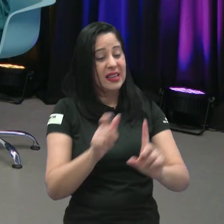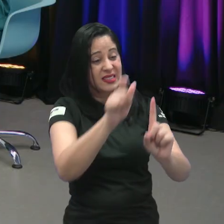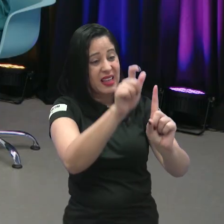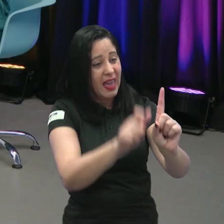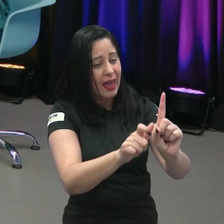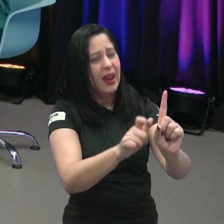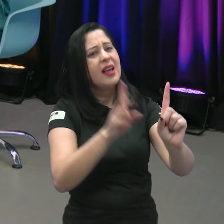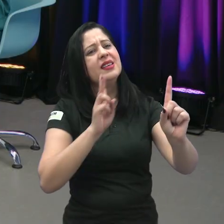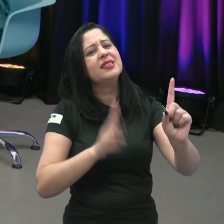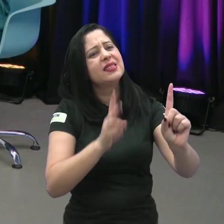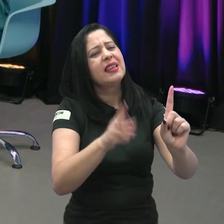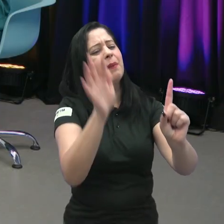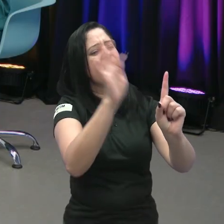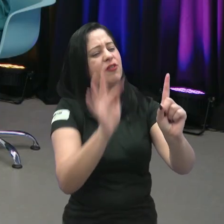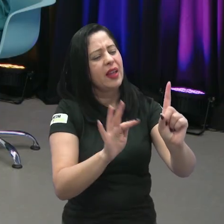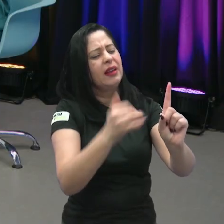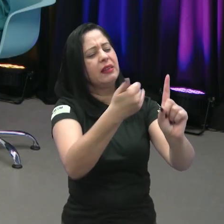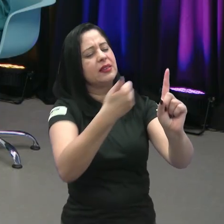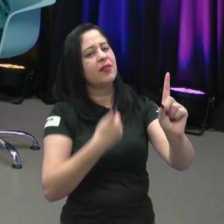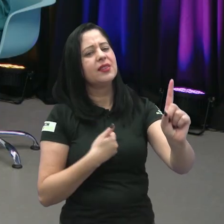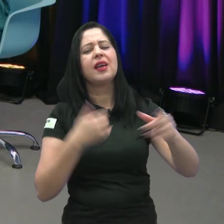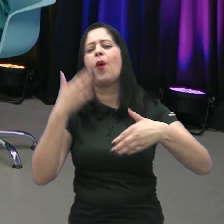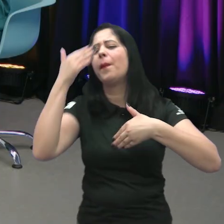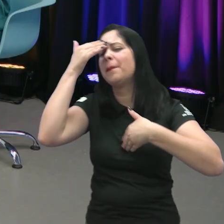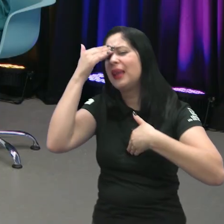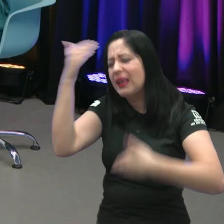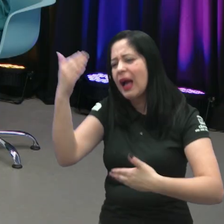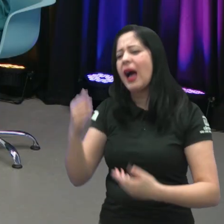assim, ela alegre falando comigo, vereador, tem que te